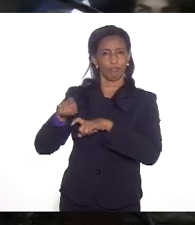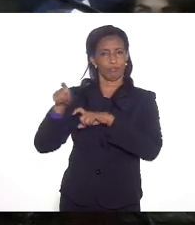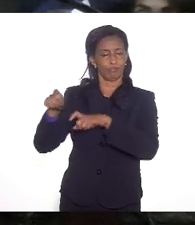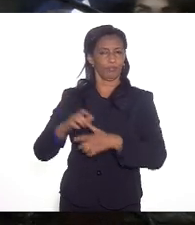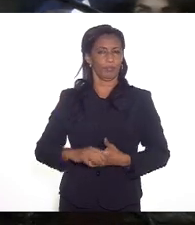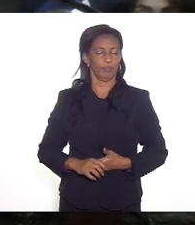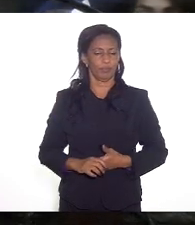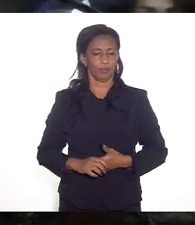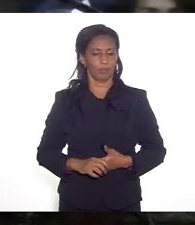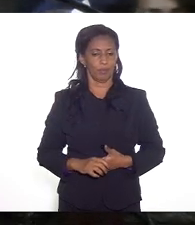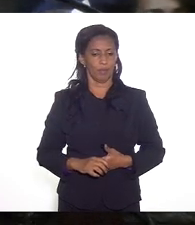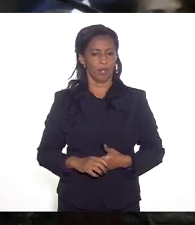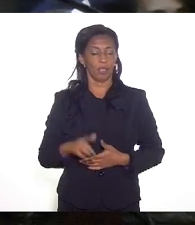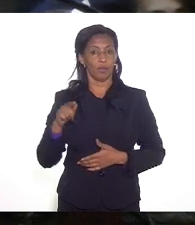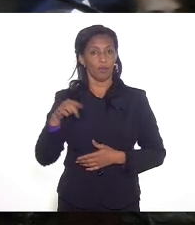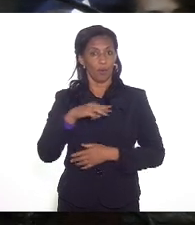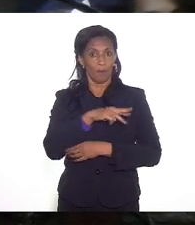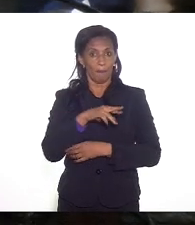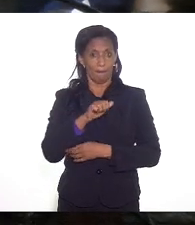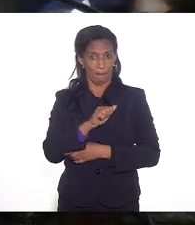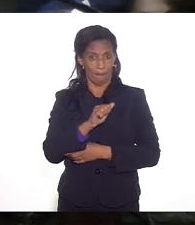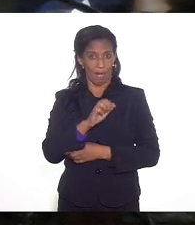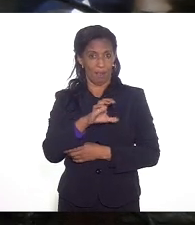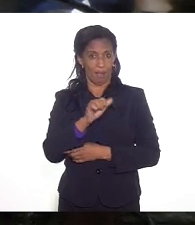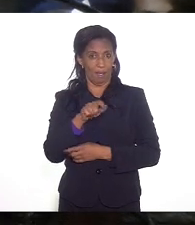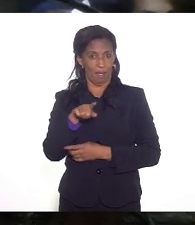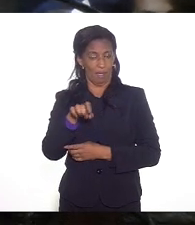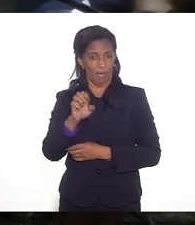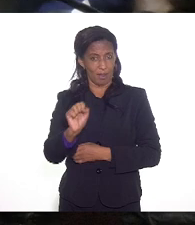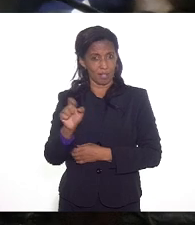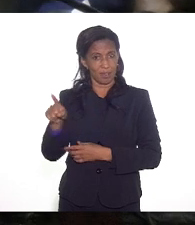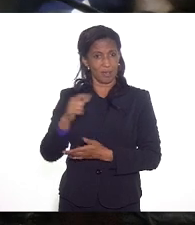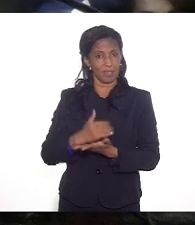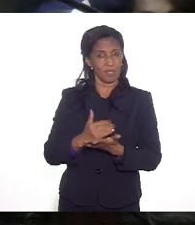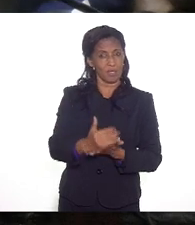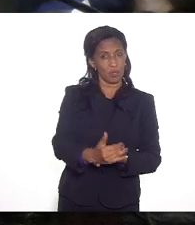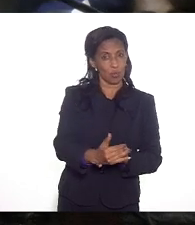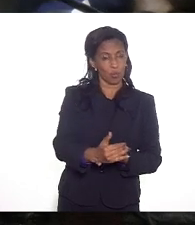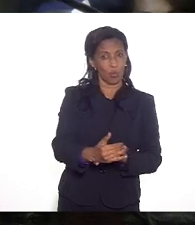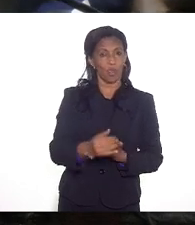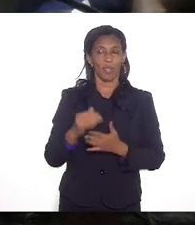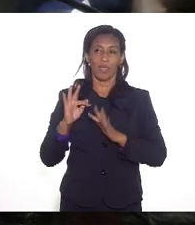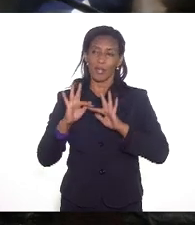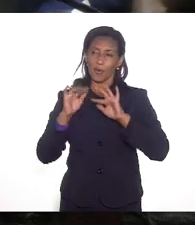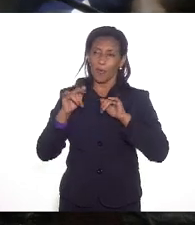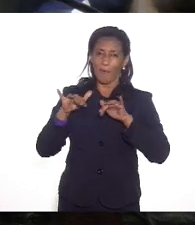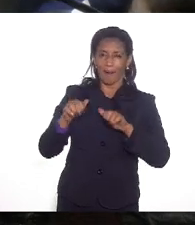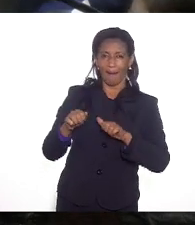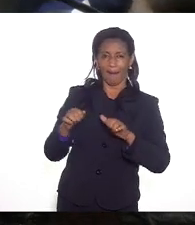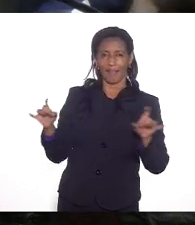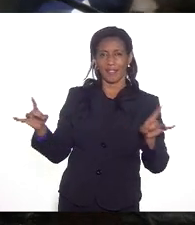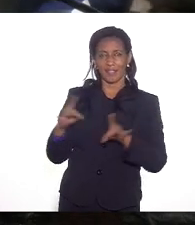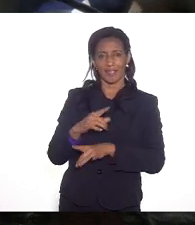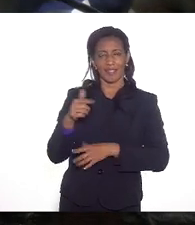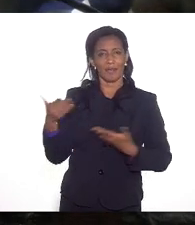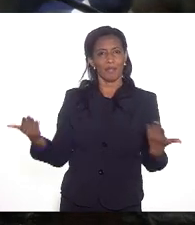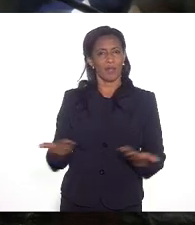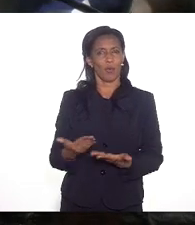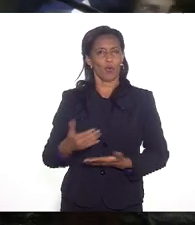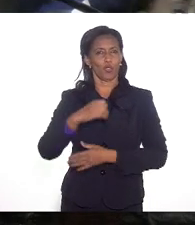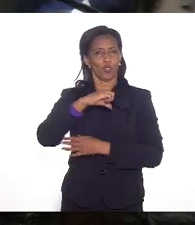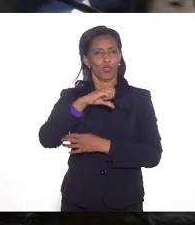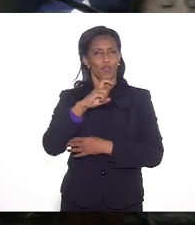E foi com Macaense que se iniciou e com Macaense está encerrando um ciclo de